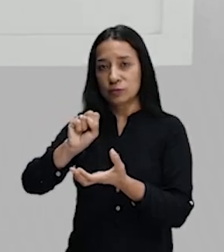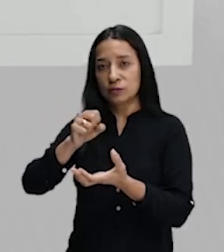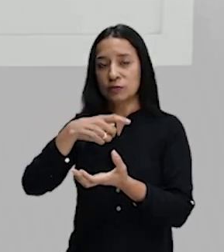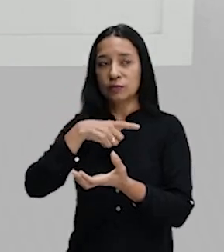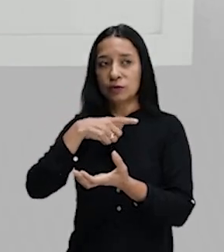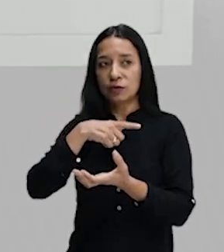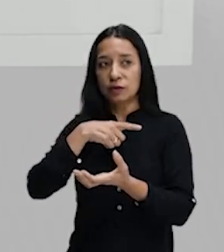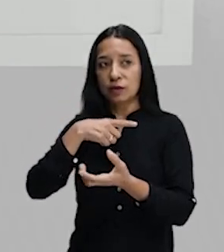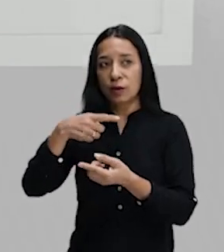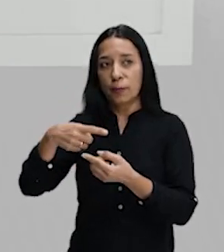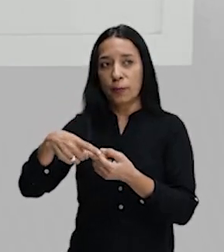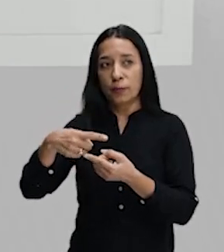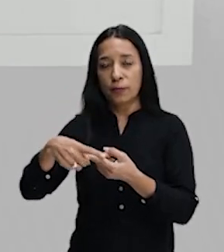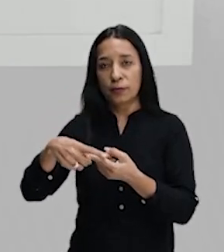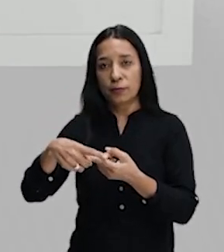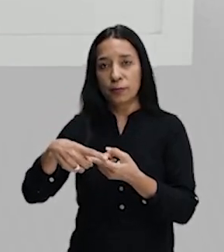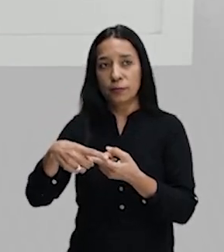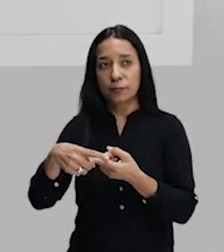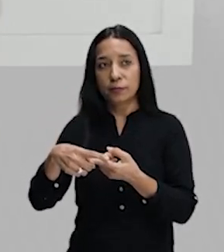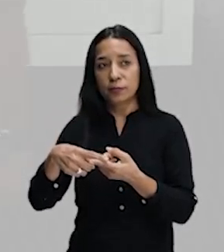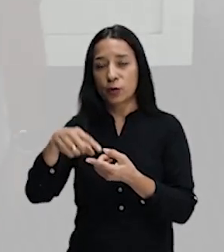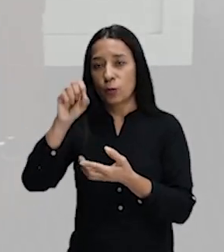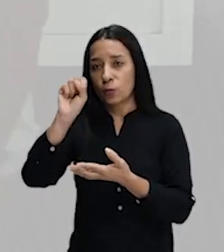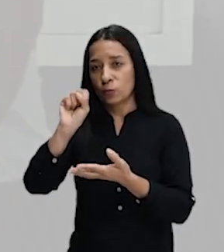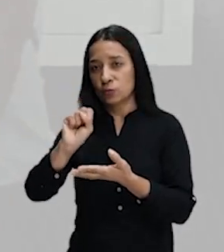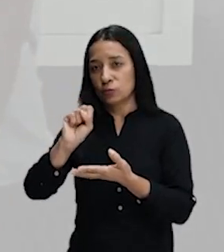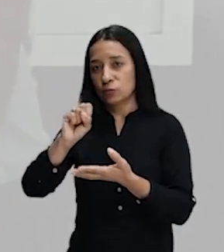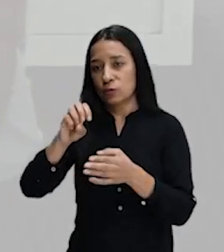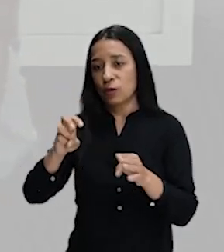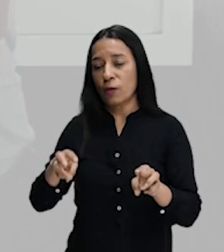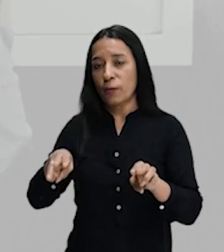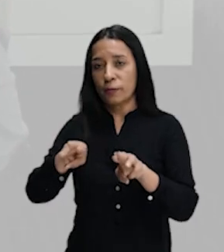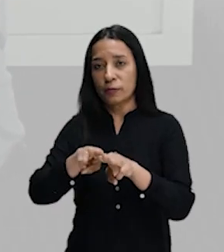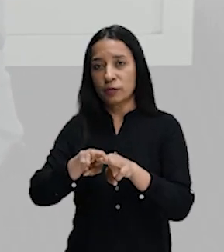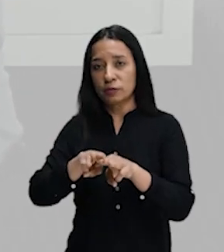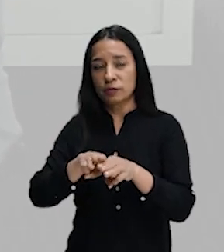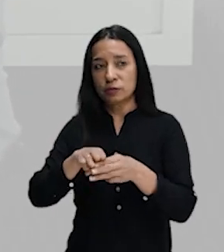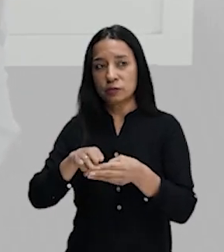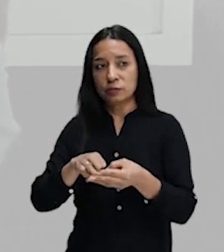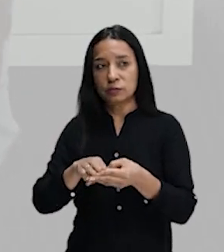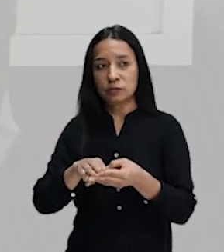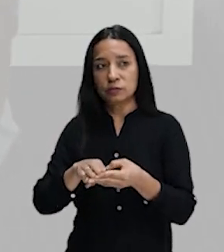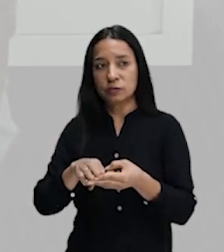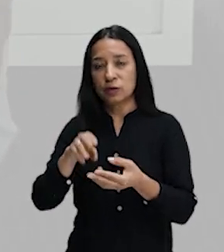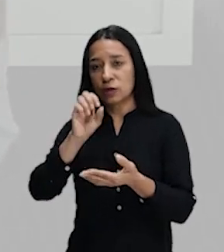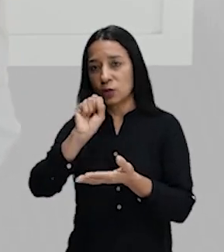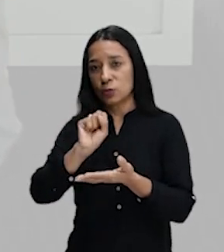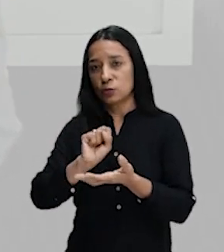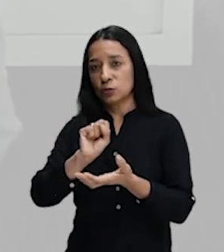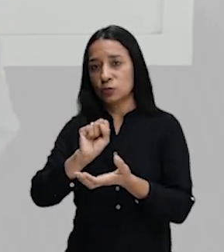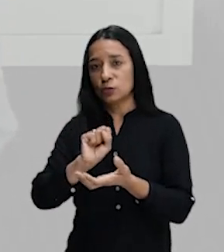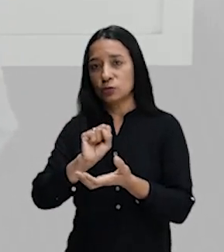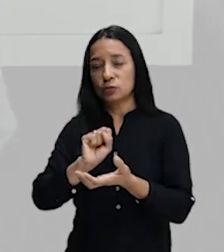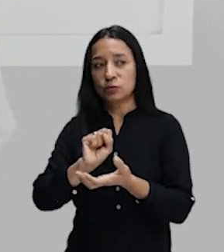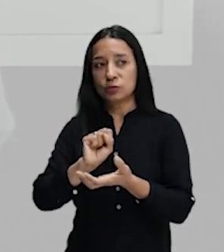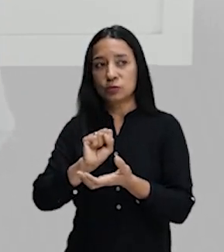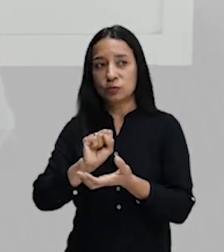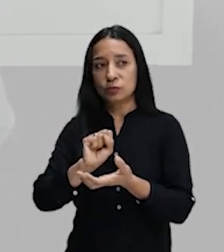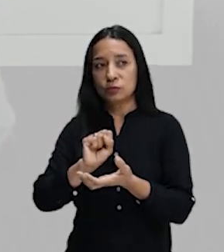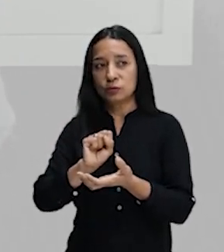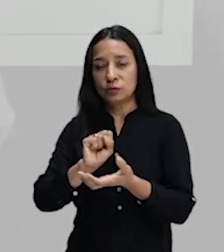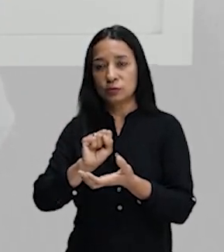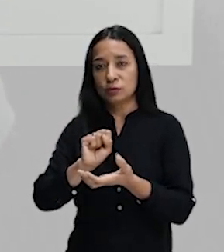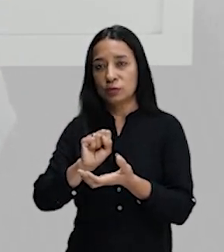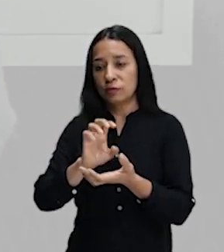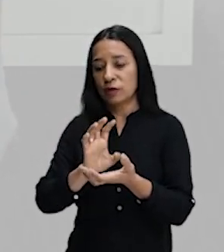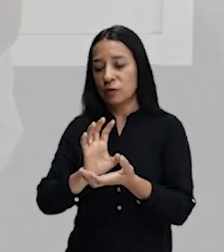ocorre por conta do sul magnético. E o sul do nosso ímã, ele vai se sentir atraído